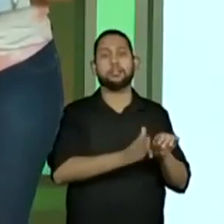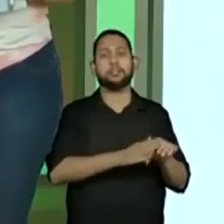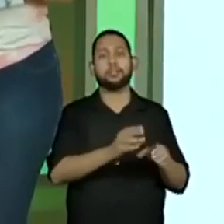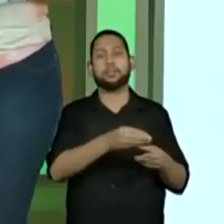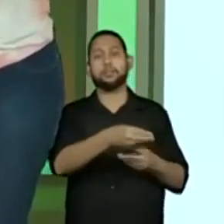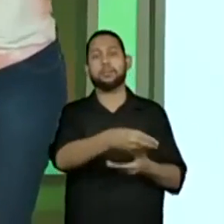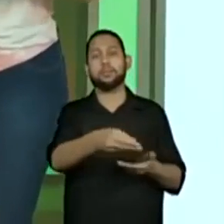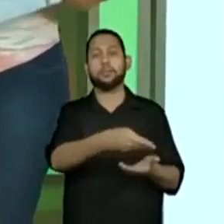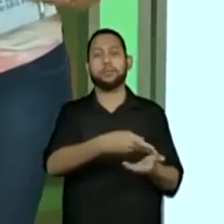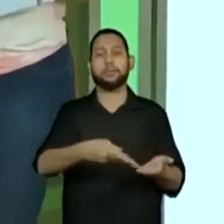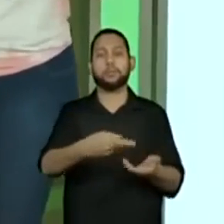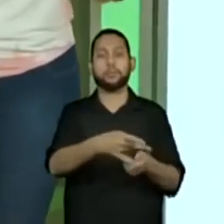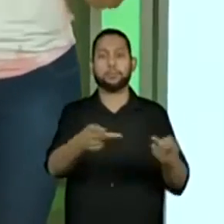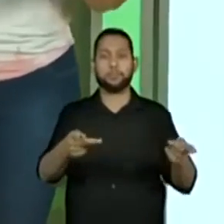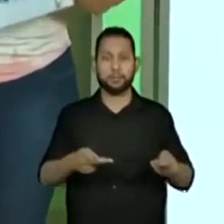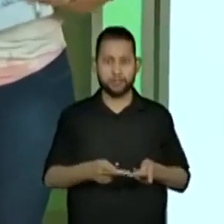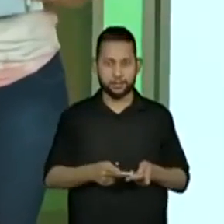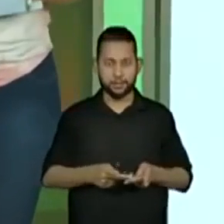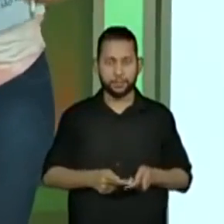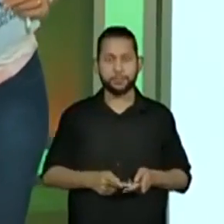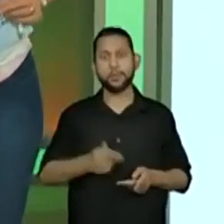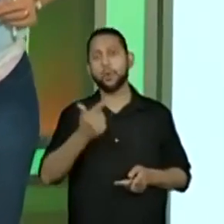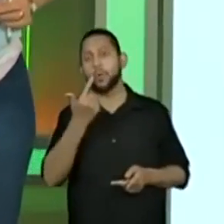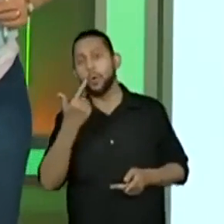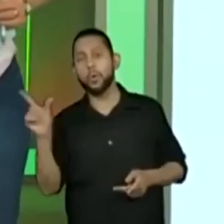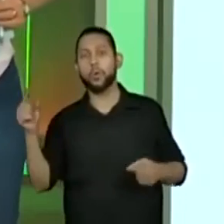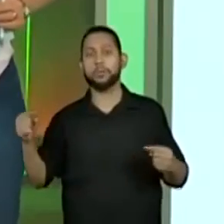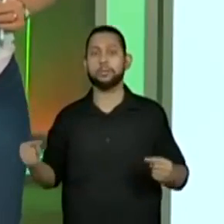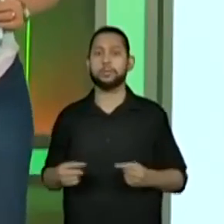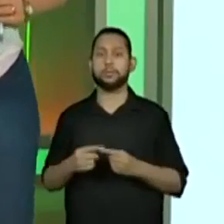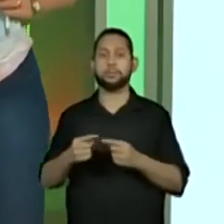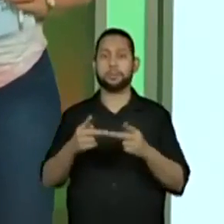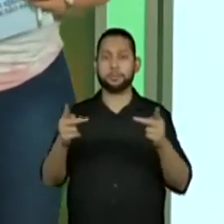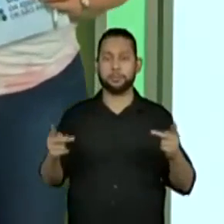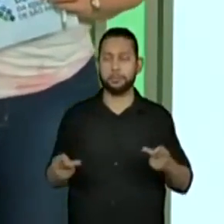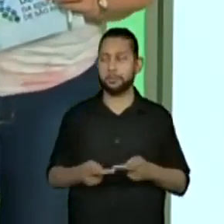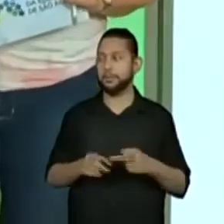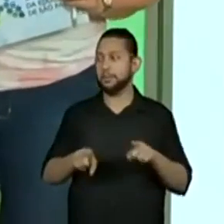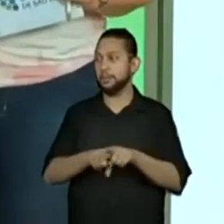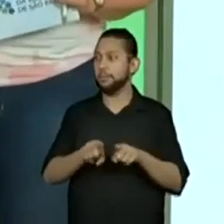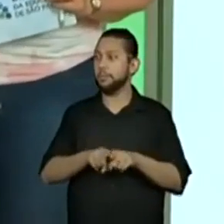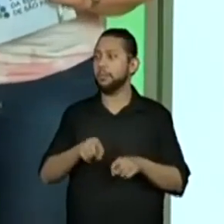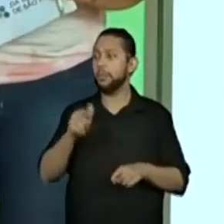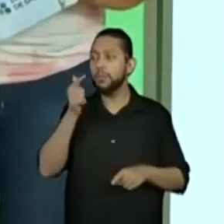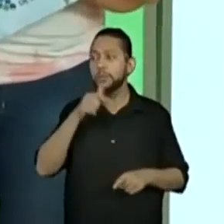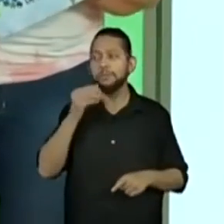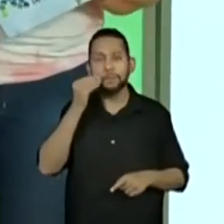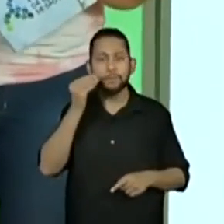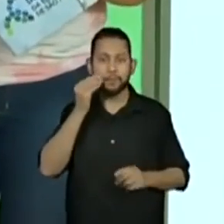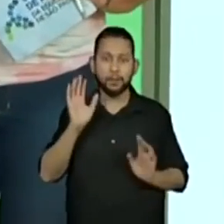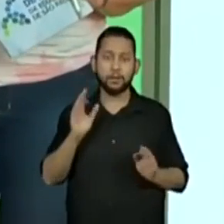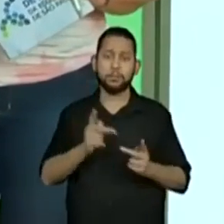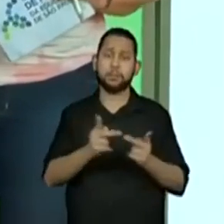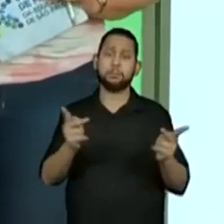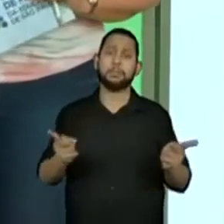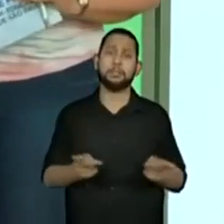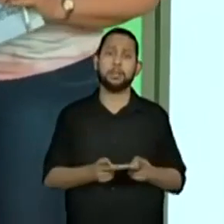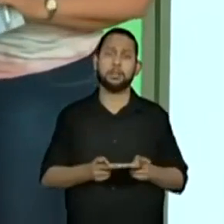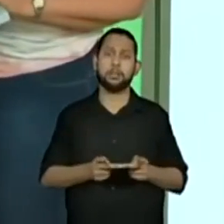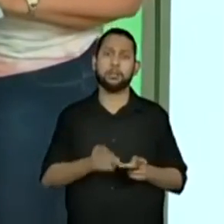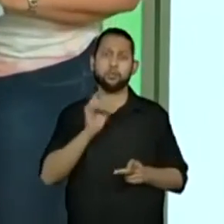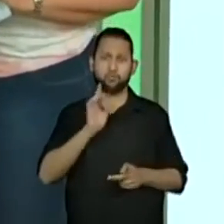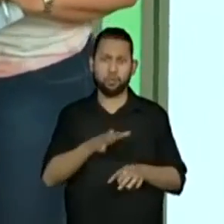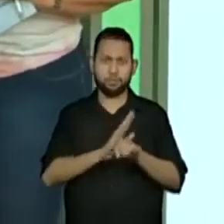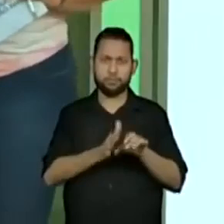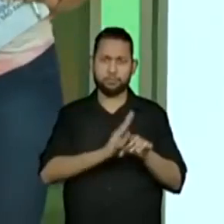muito bem eu vou dar outra situação problema aqui agora para gente resolver Porque uma pizzaria não